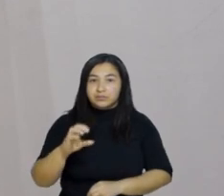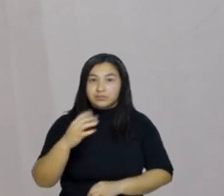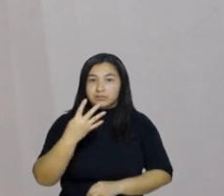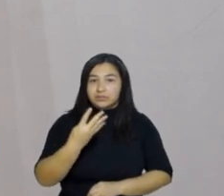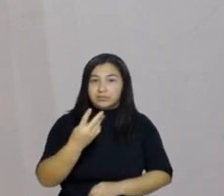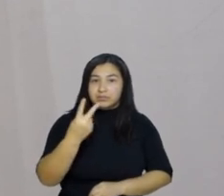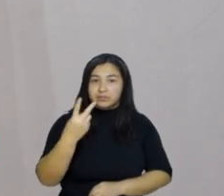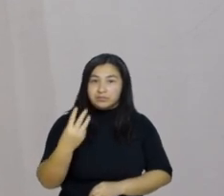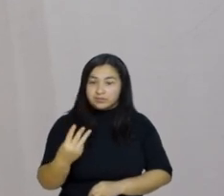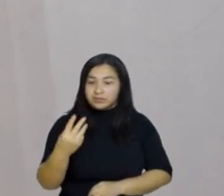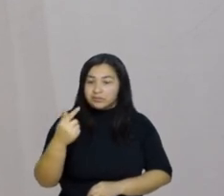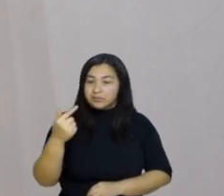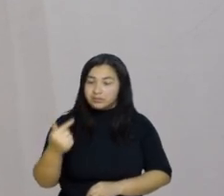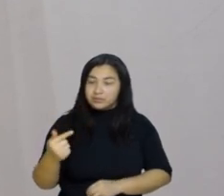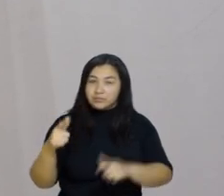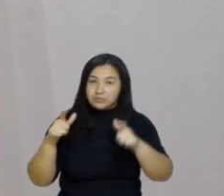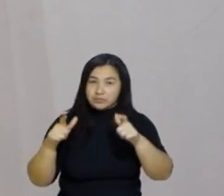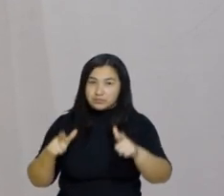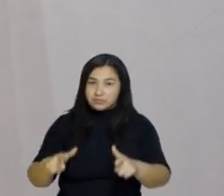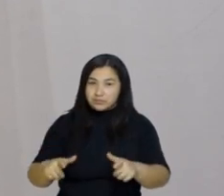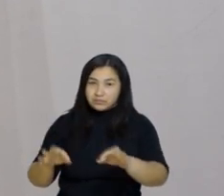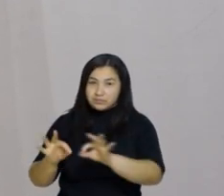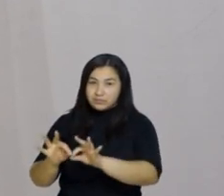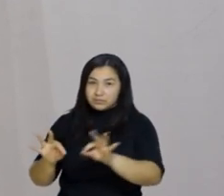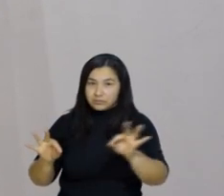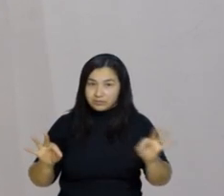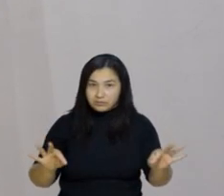SC-437, no trecho urbano localizado no município de